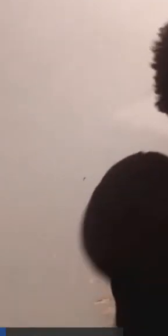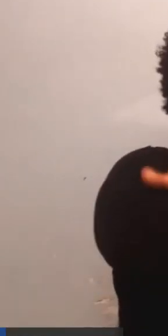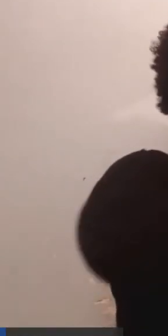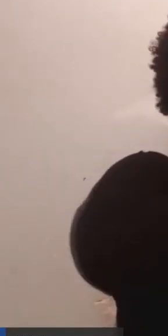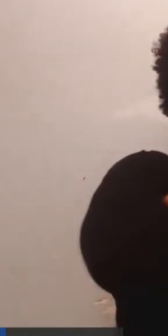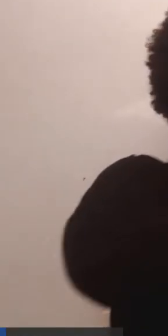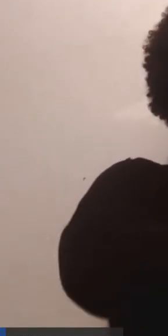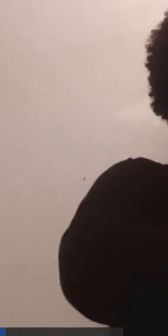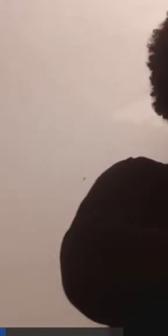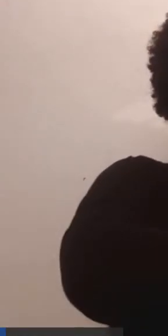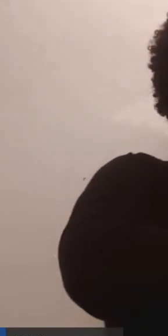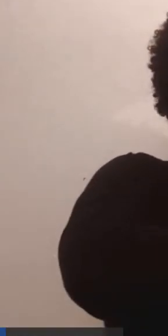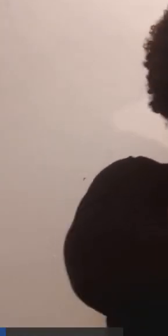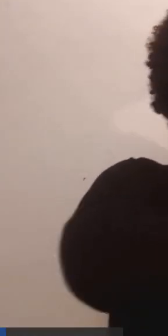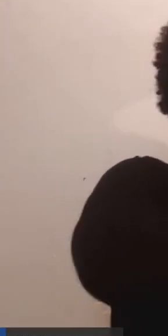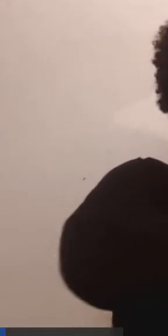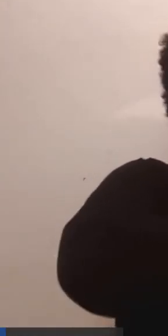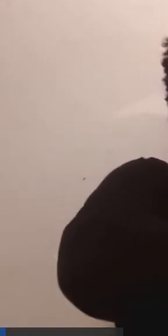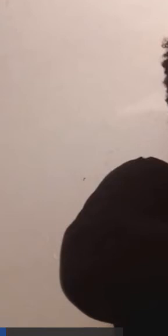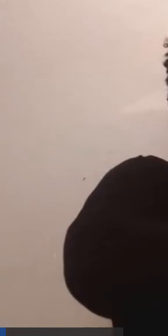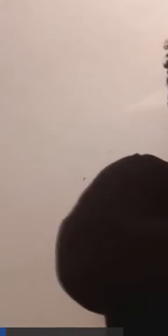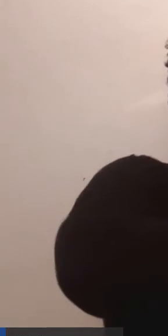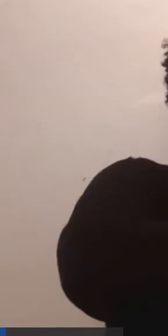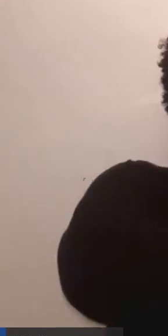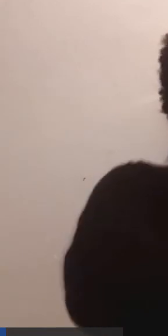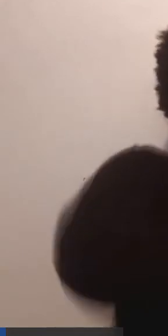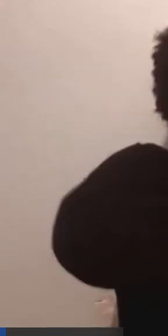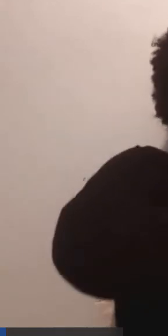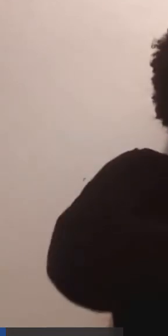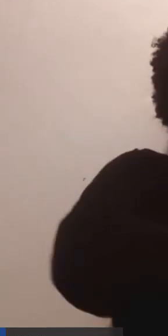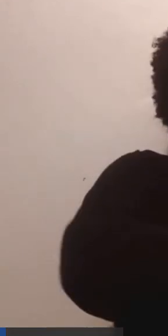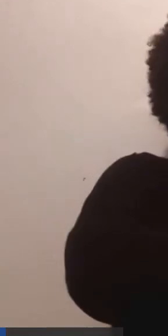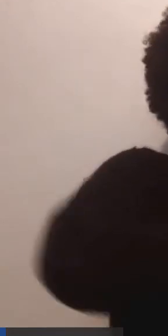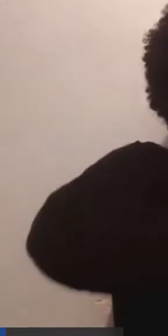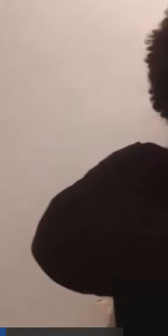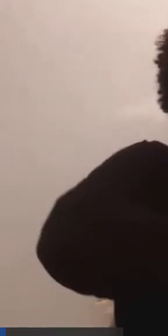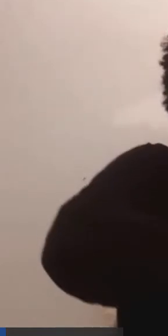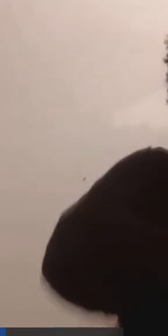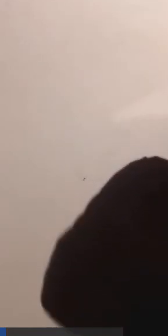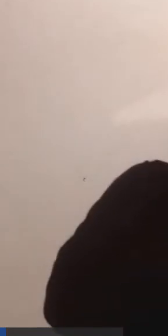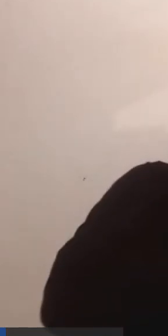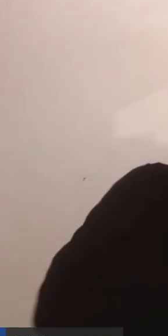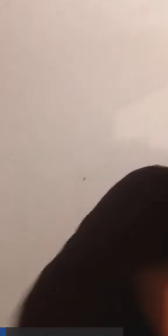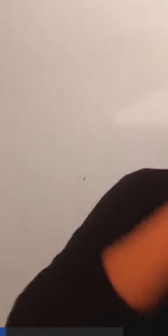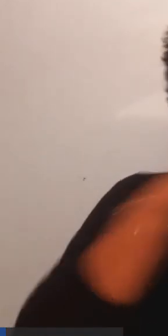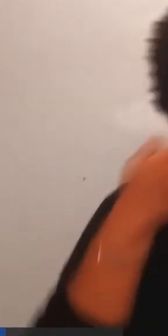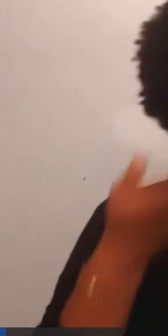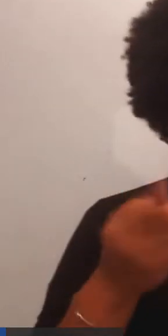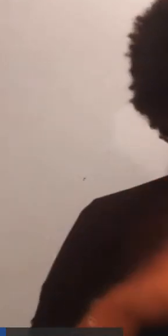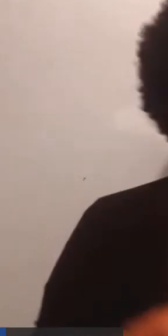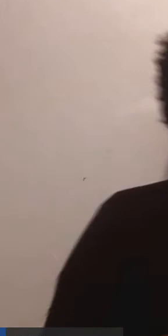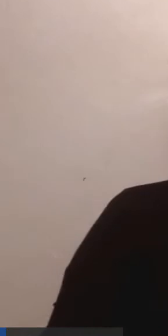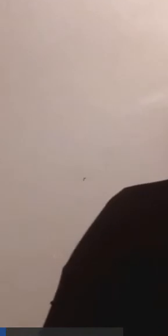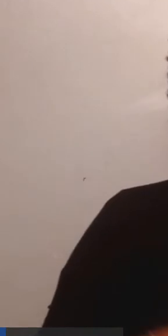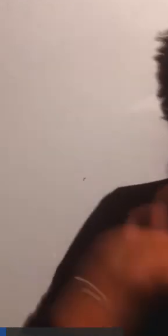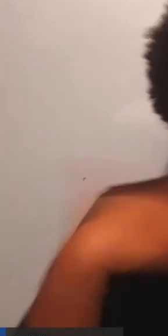paladar. Tudo isso é um tipo de sensor. A nossa pele também ela é considerada um sensor. Exemplo, quando a gente coloca alguma coisa